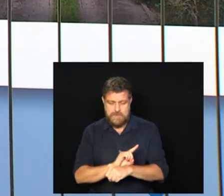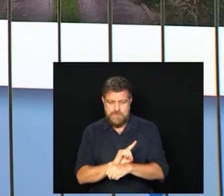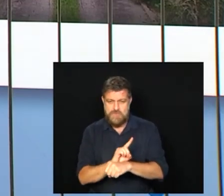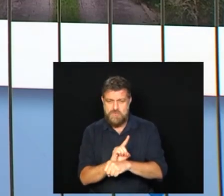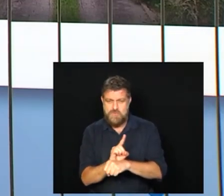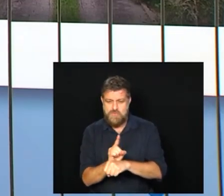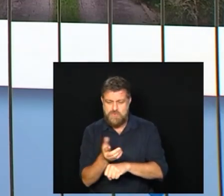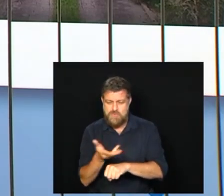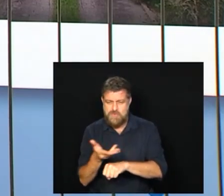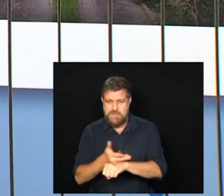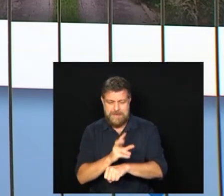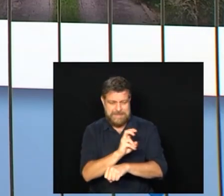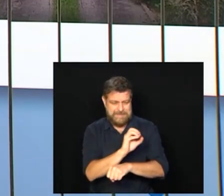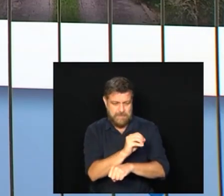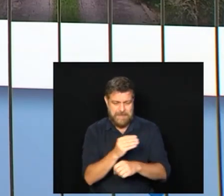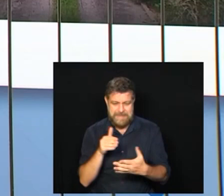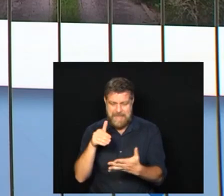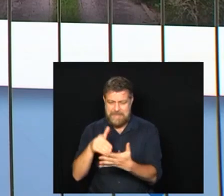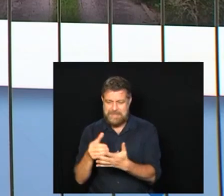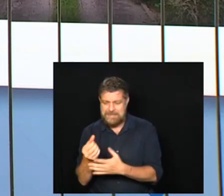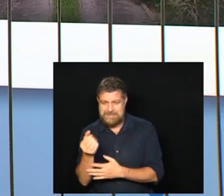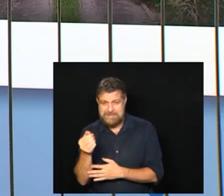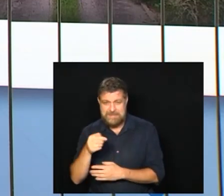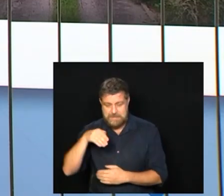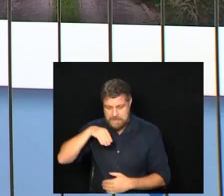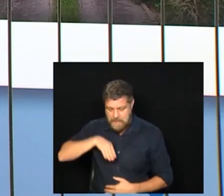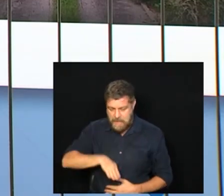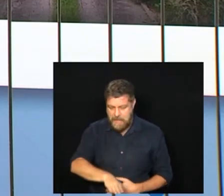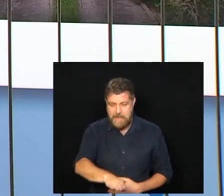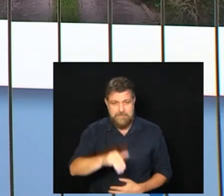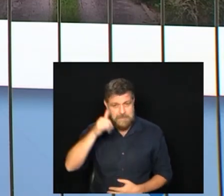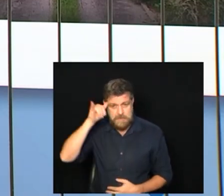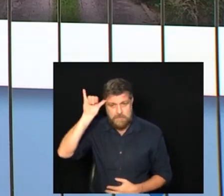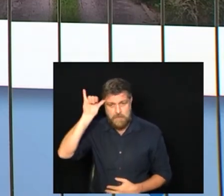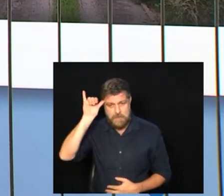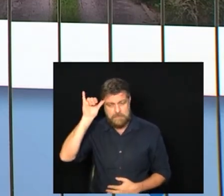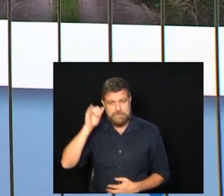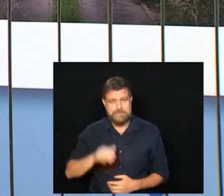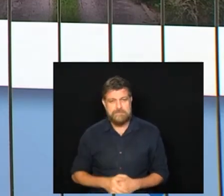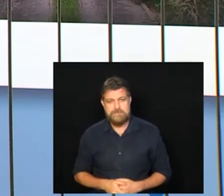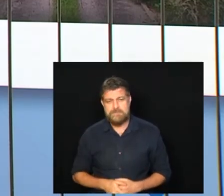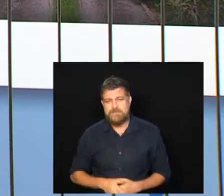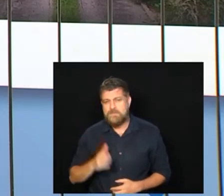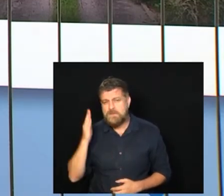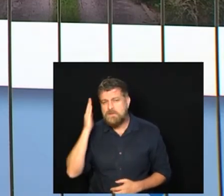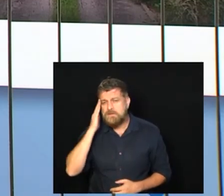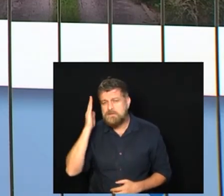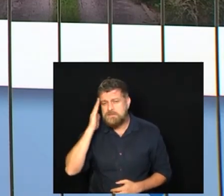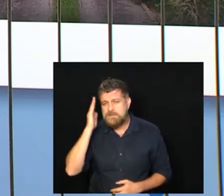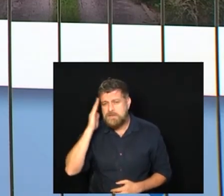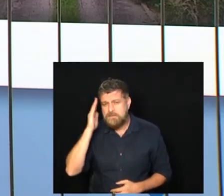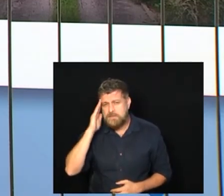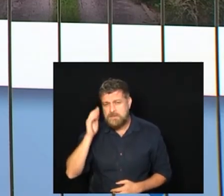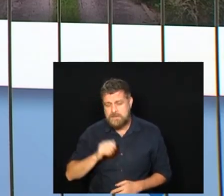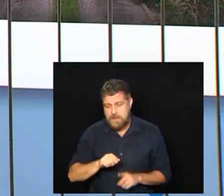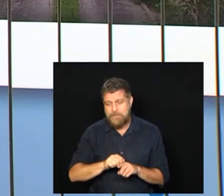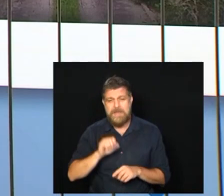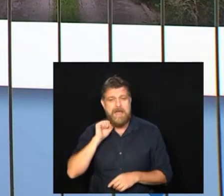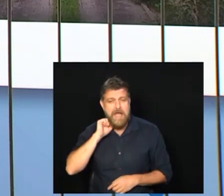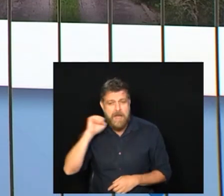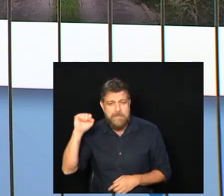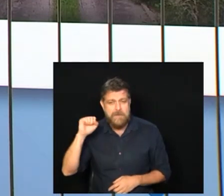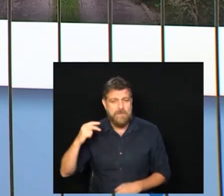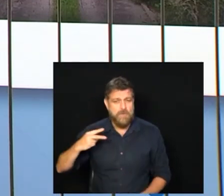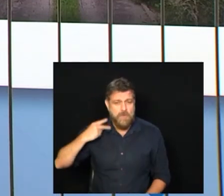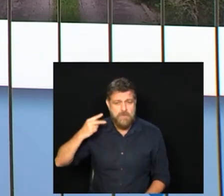60 quilômetros por hora lá na Avenida John Boy Dunlop. E você sabia que desde abril o